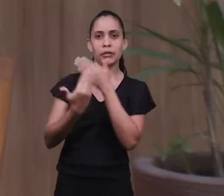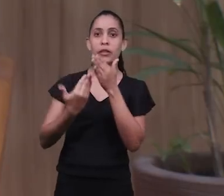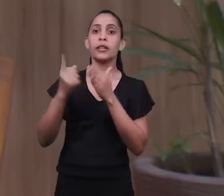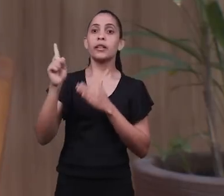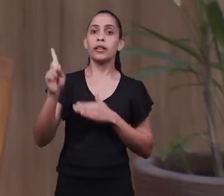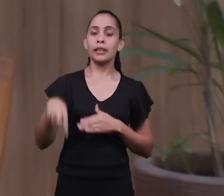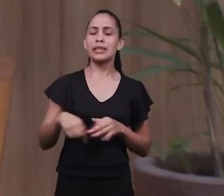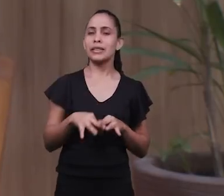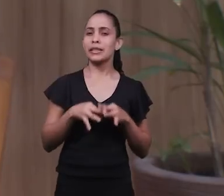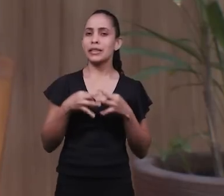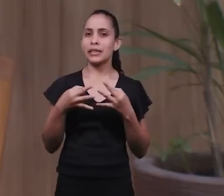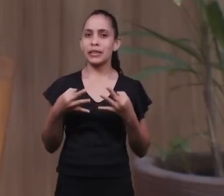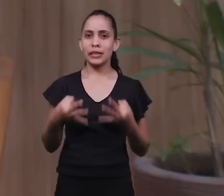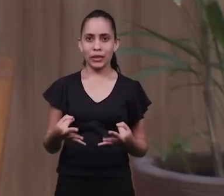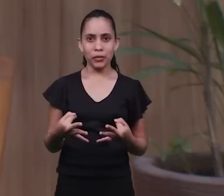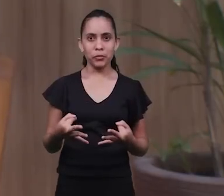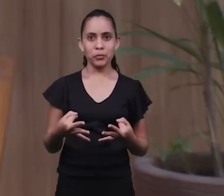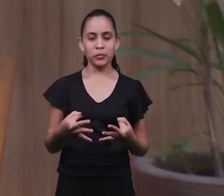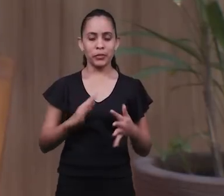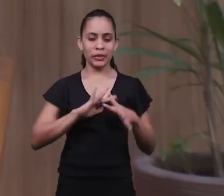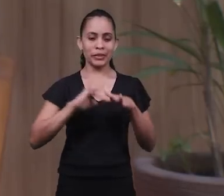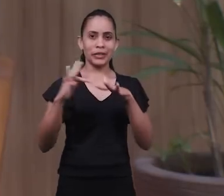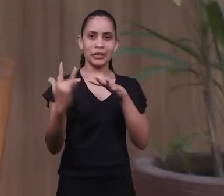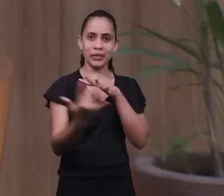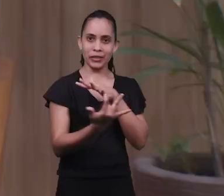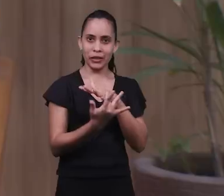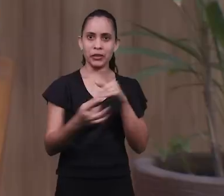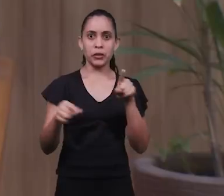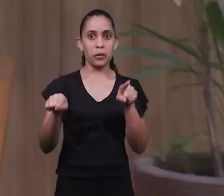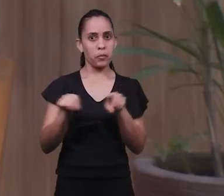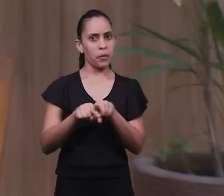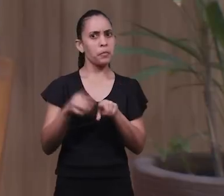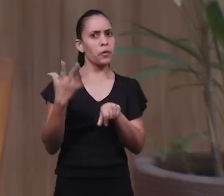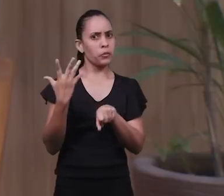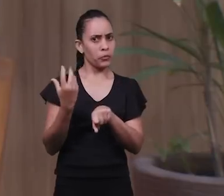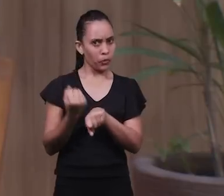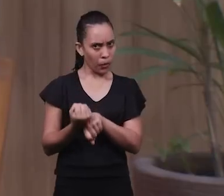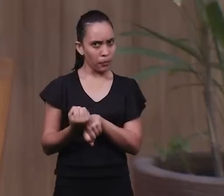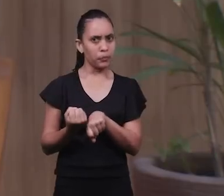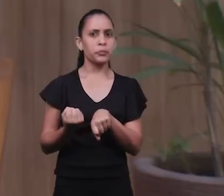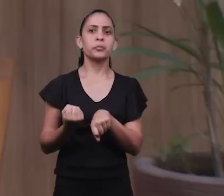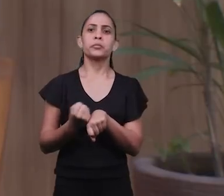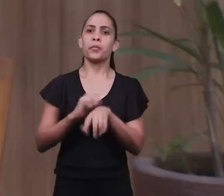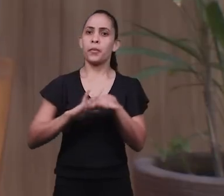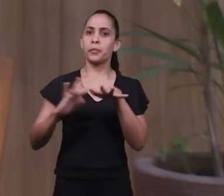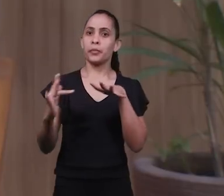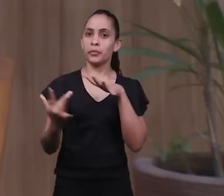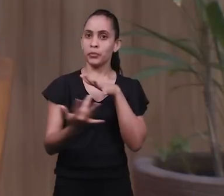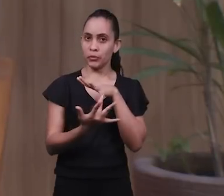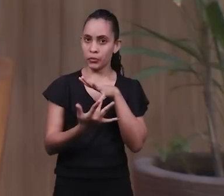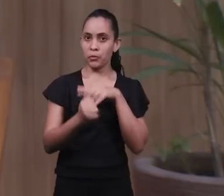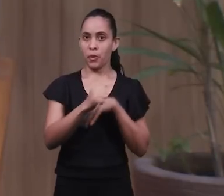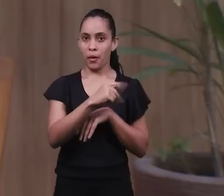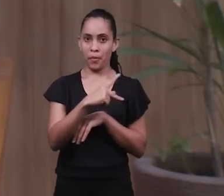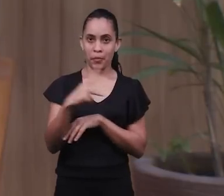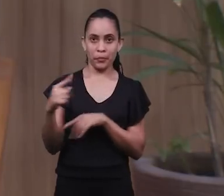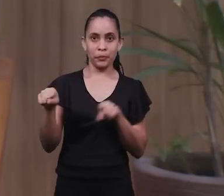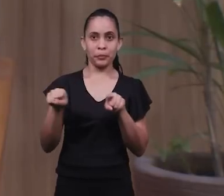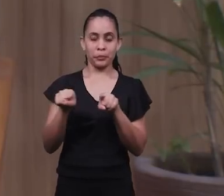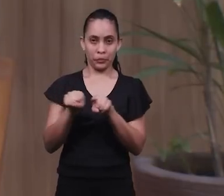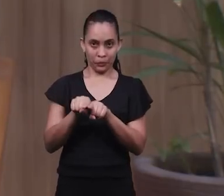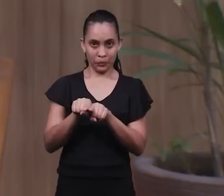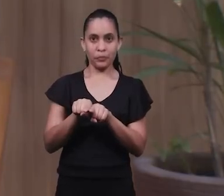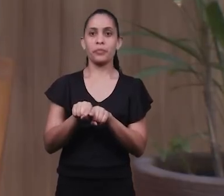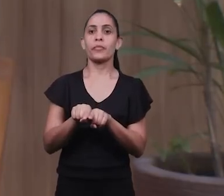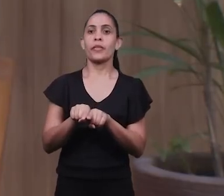É simples, acesse as nossas redes sociais. E você também pode baixar os aplicativos da Igreja Cristã Maranata e da Rádio Manaim, que é a